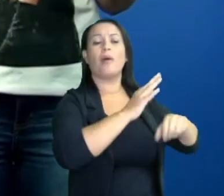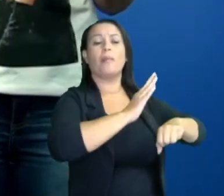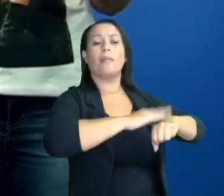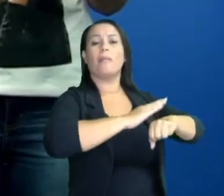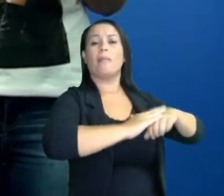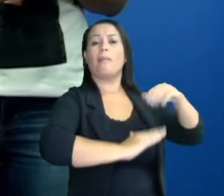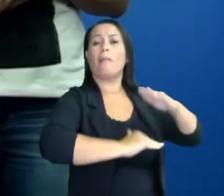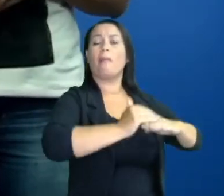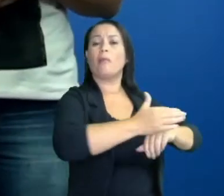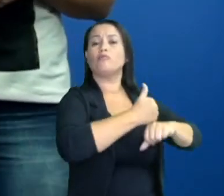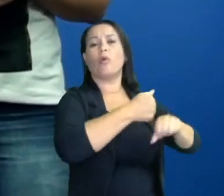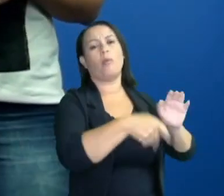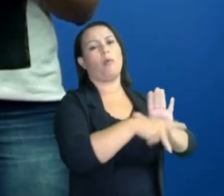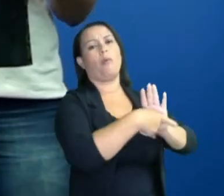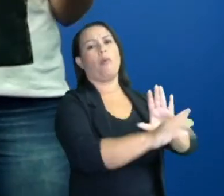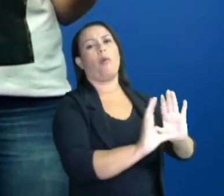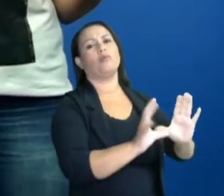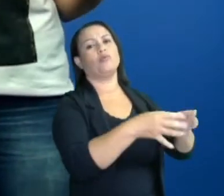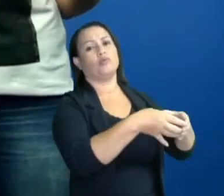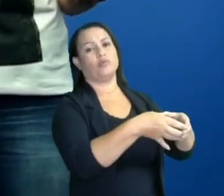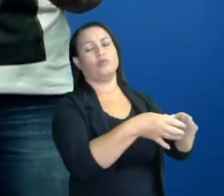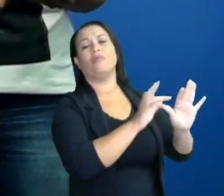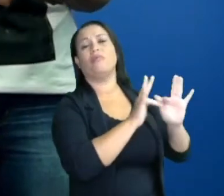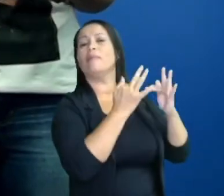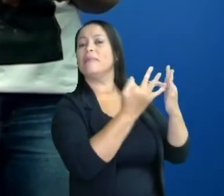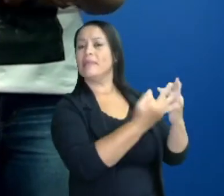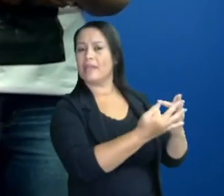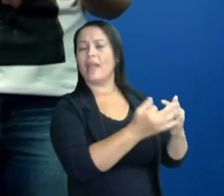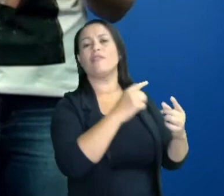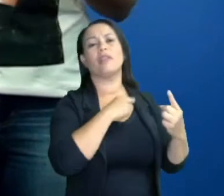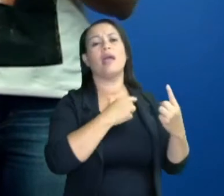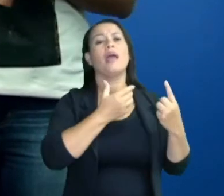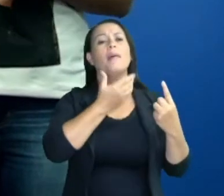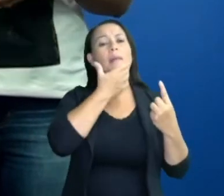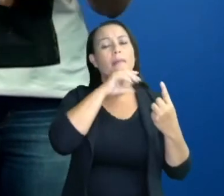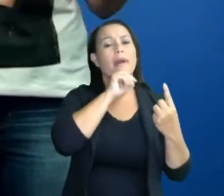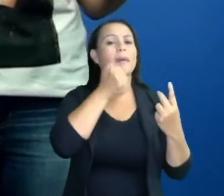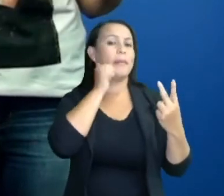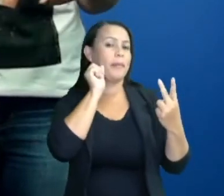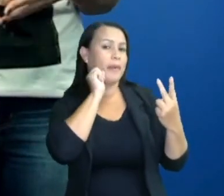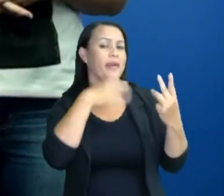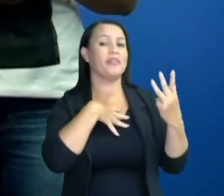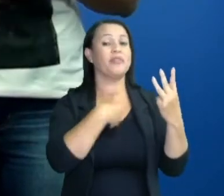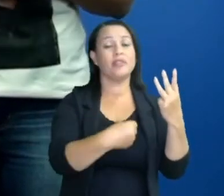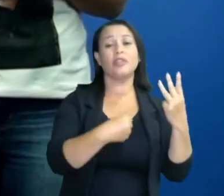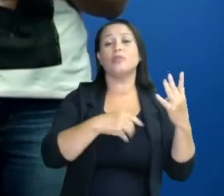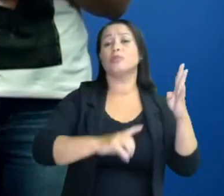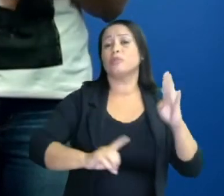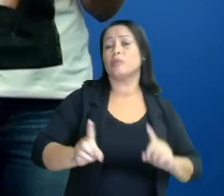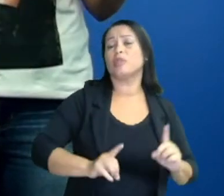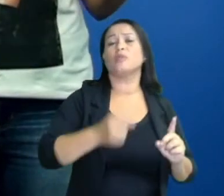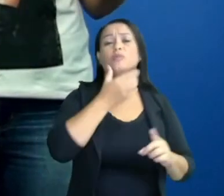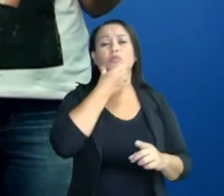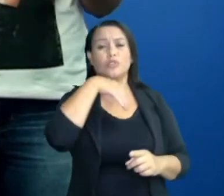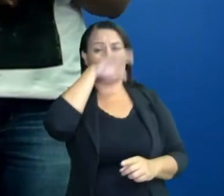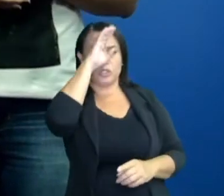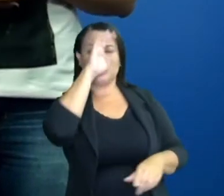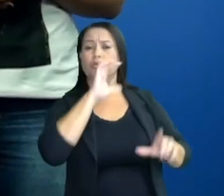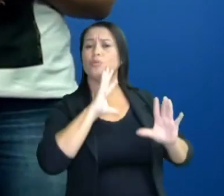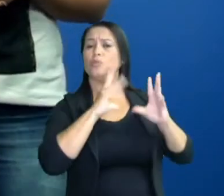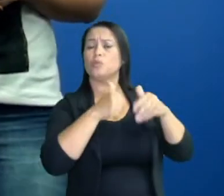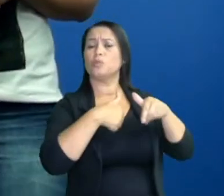obra é um próprio núcleo familiar E aí eu vou ter paz mães filhos primos e o